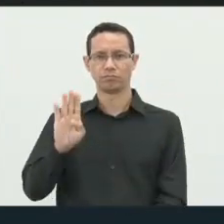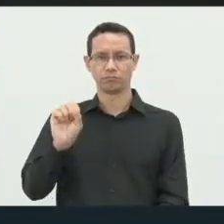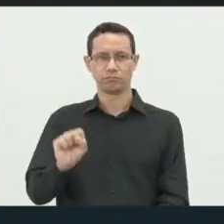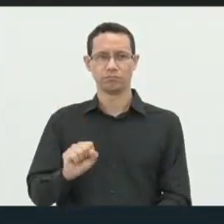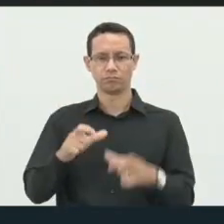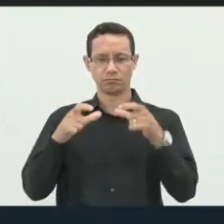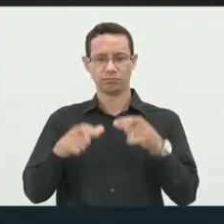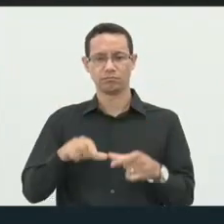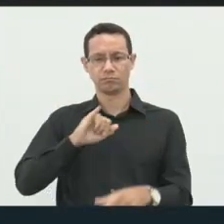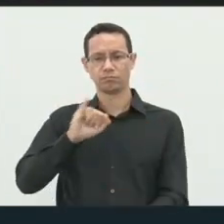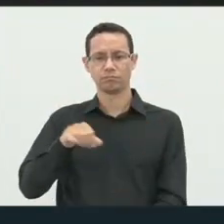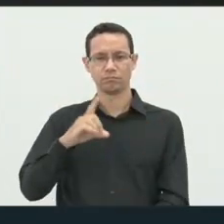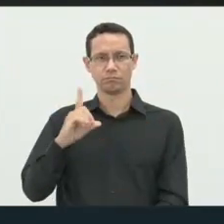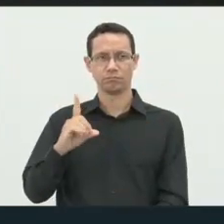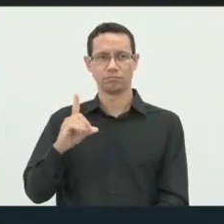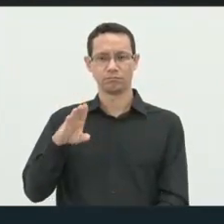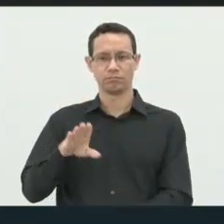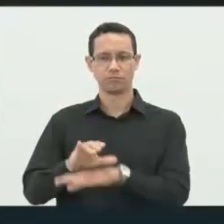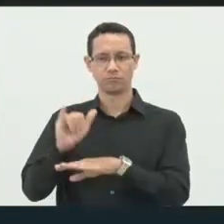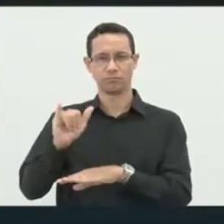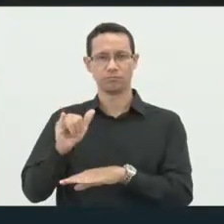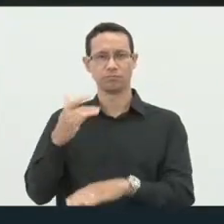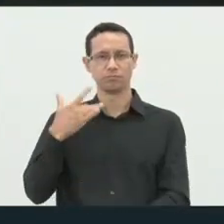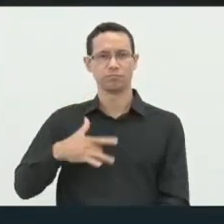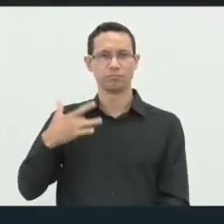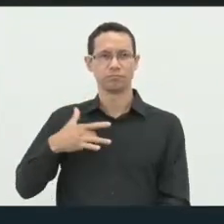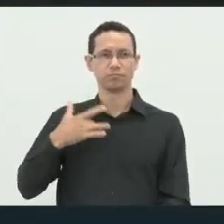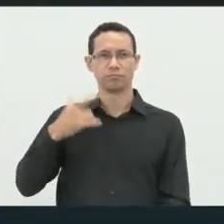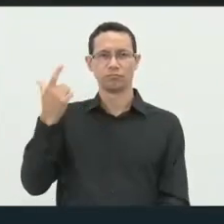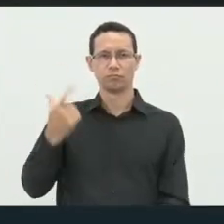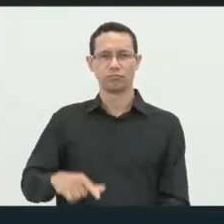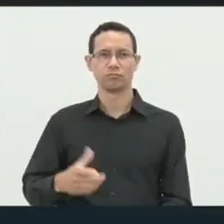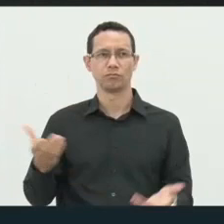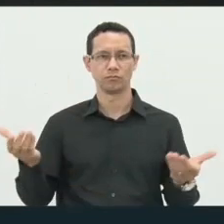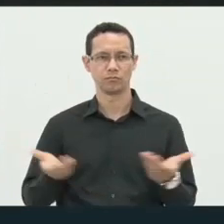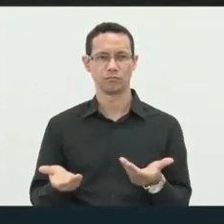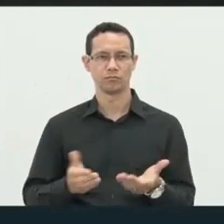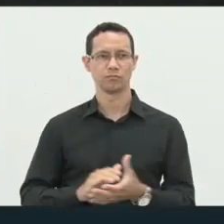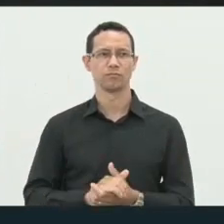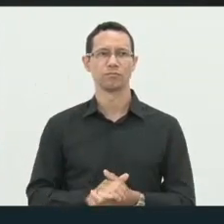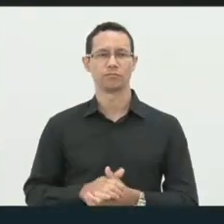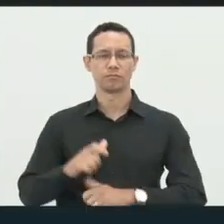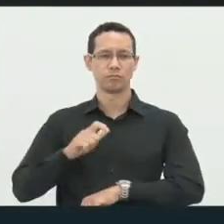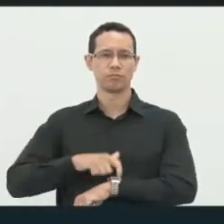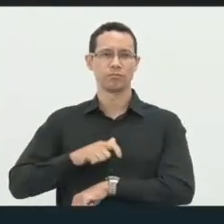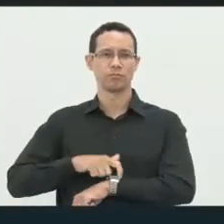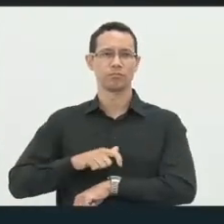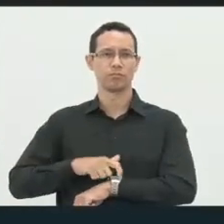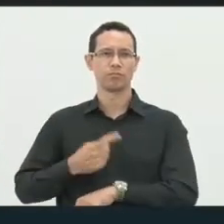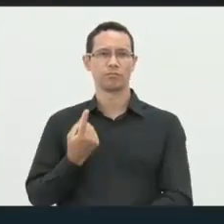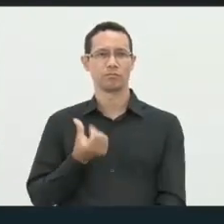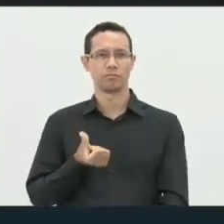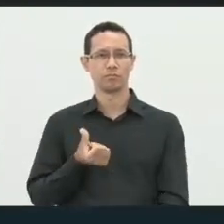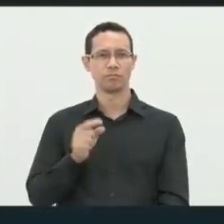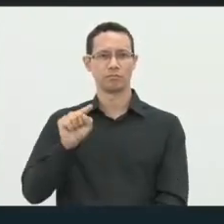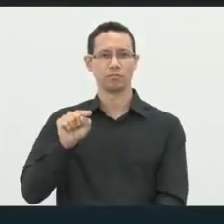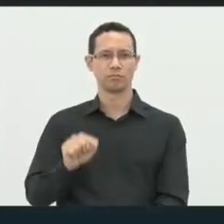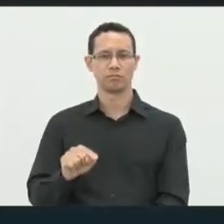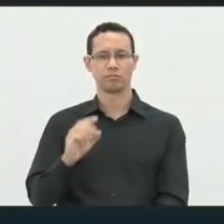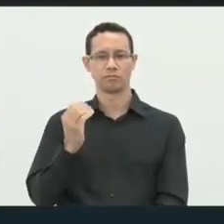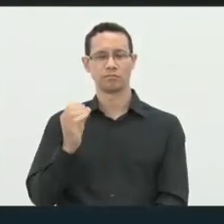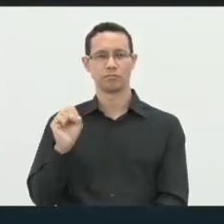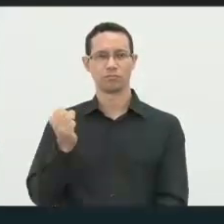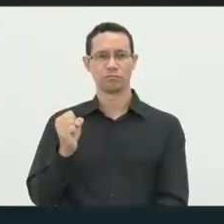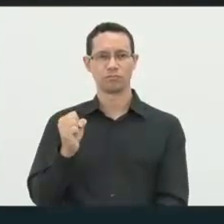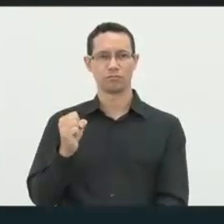Cumbica e É uma pena que de novo nós estamos agora às 16:08 é que a gente tem